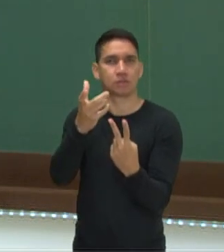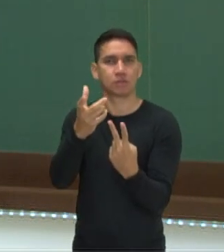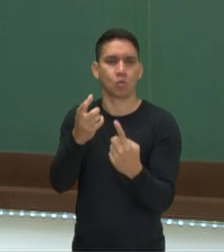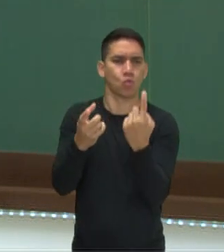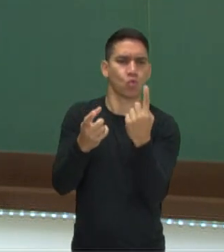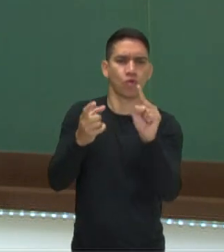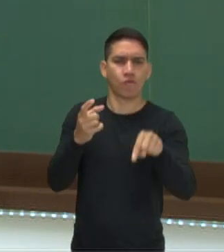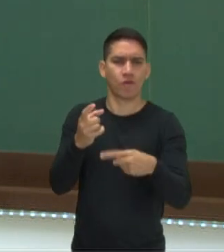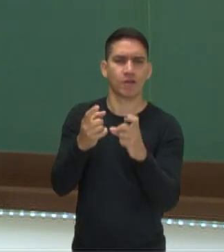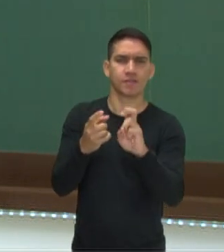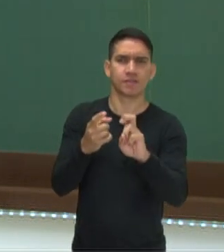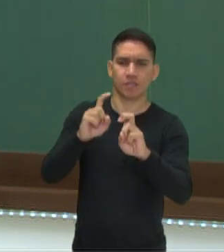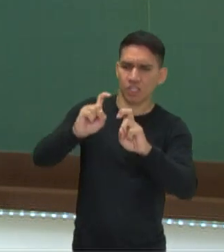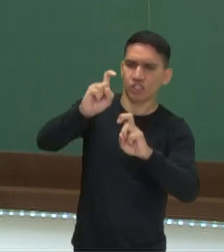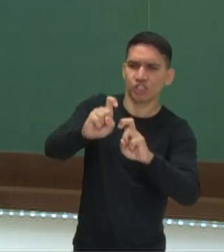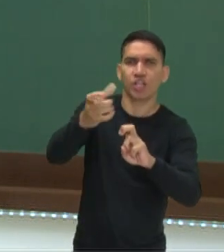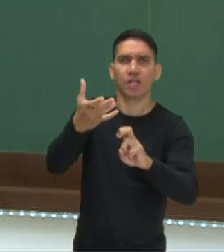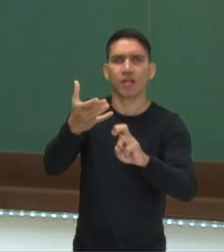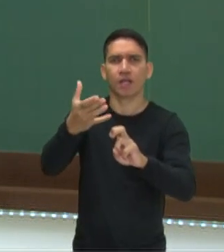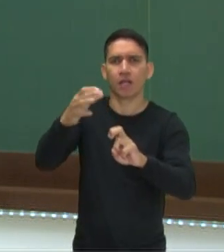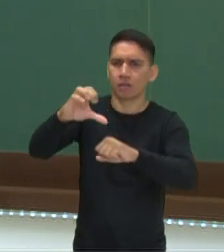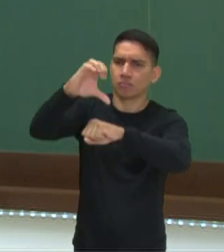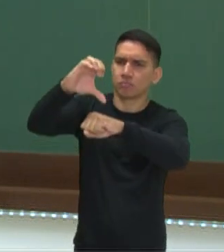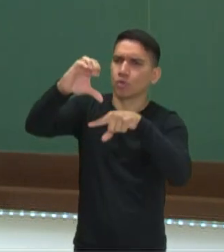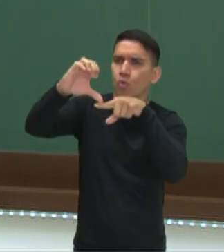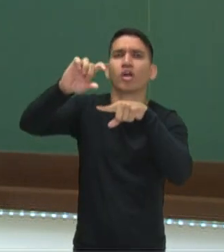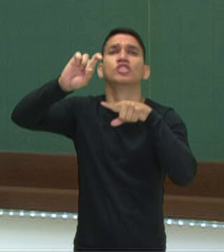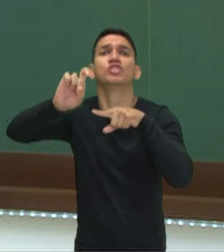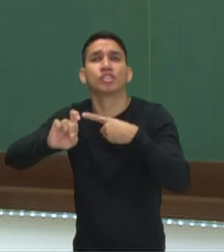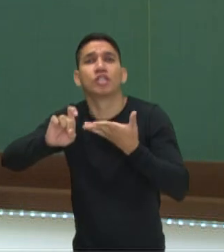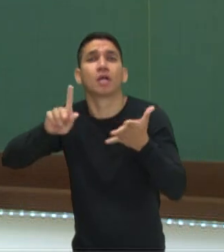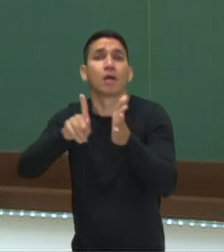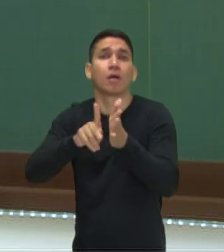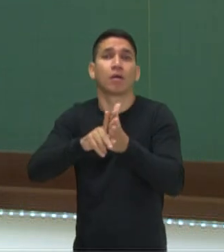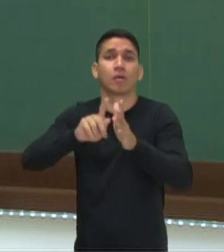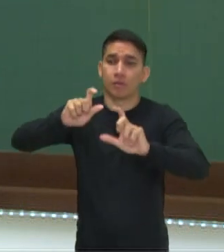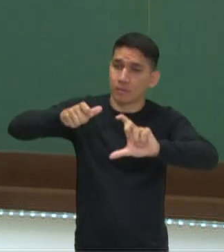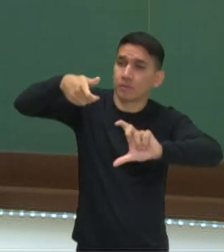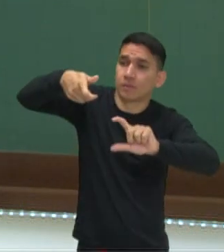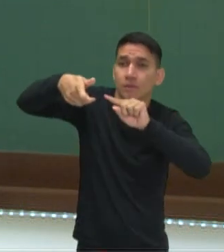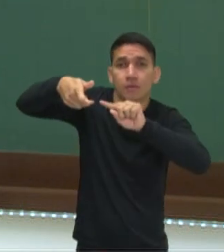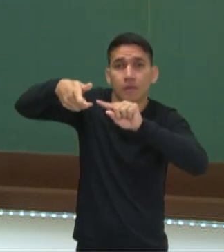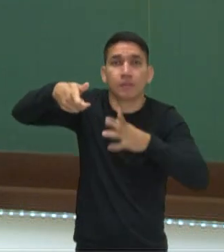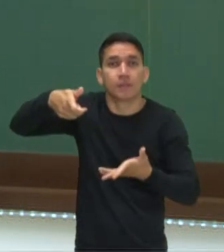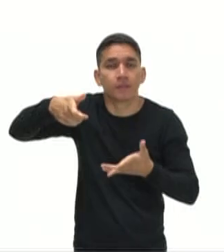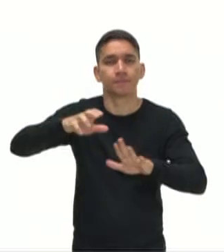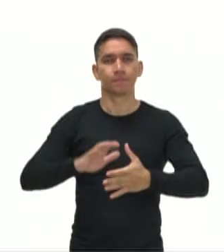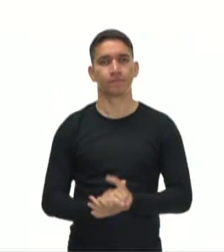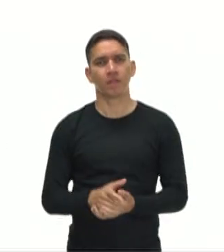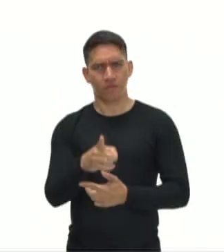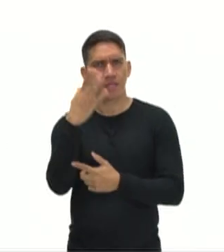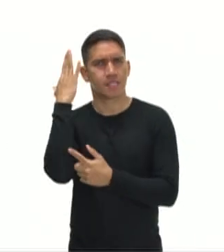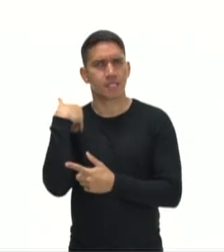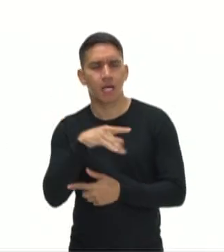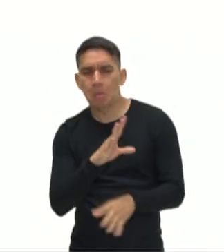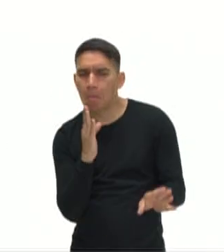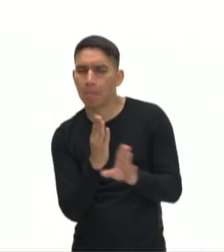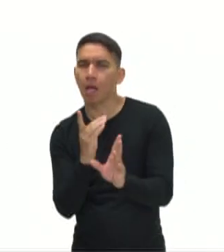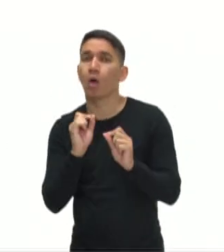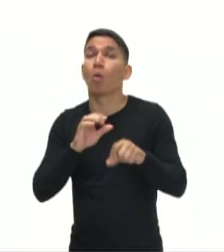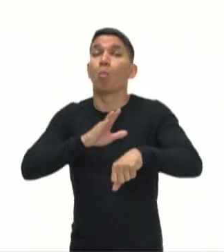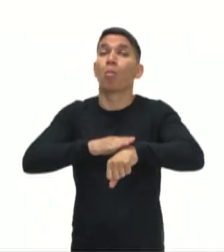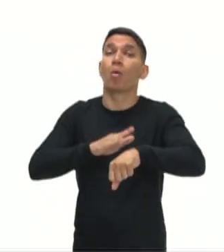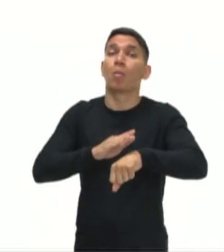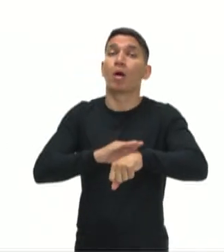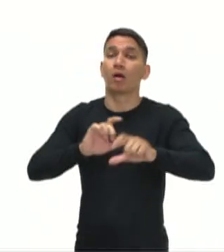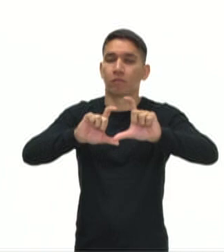x. A nossa incógnita, nesse caso x, está no expoente. Você sabe reconhecer quando uma